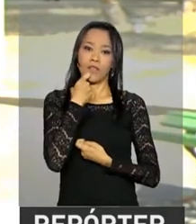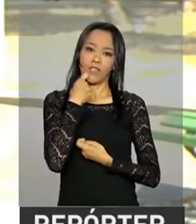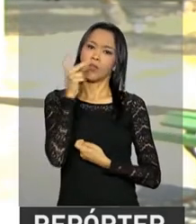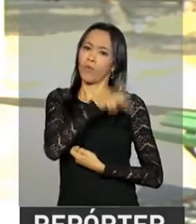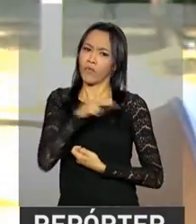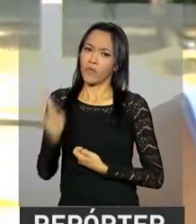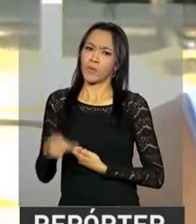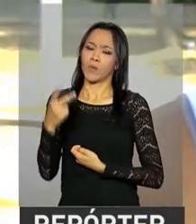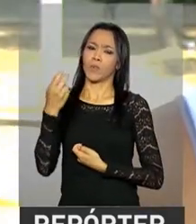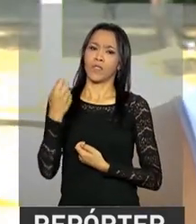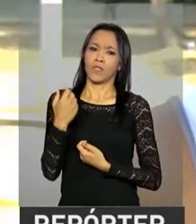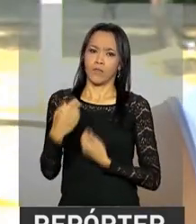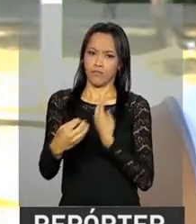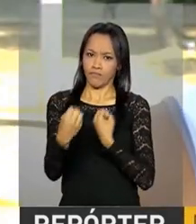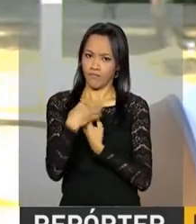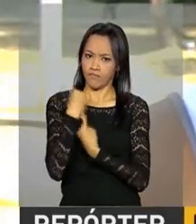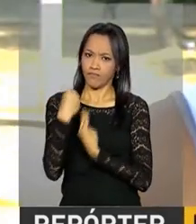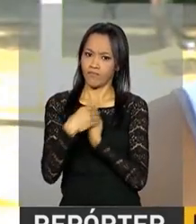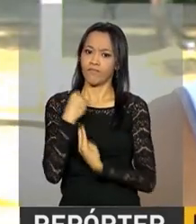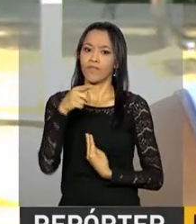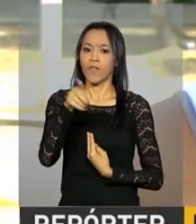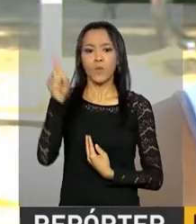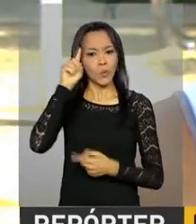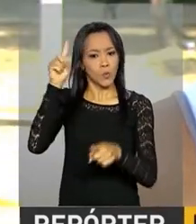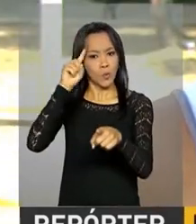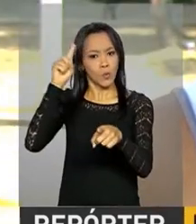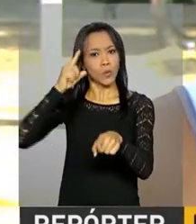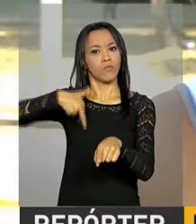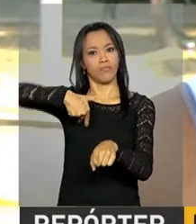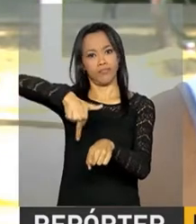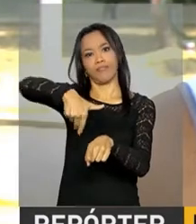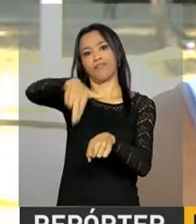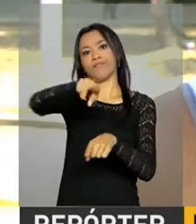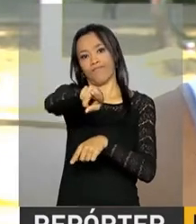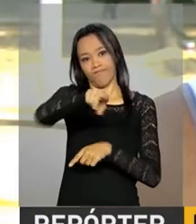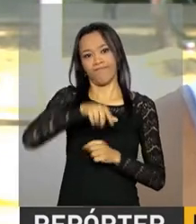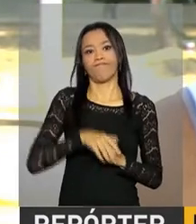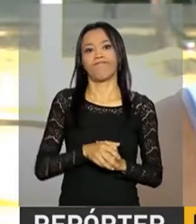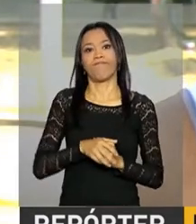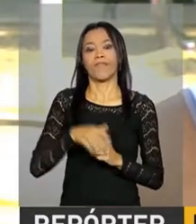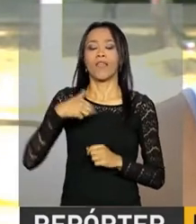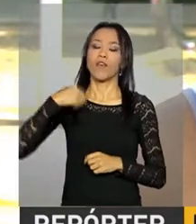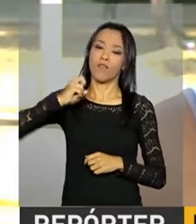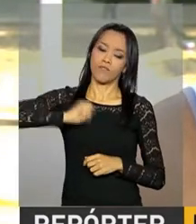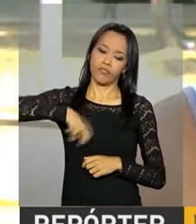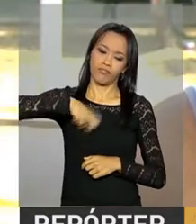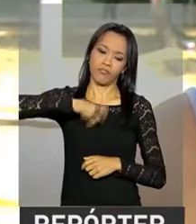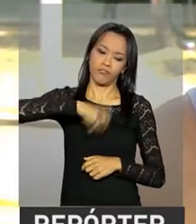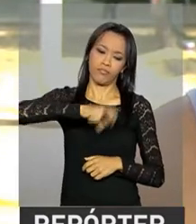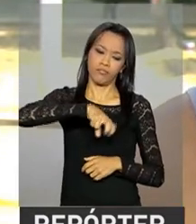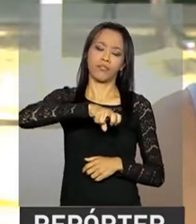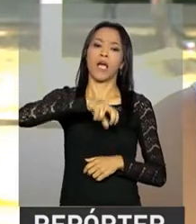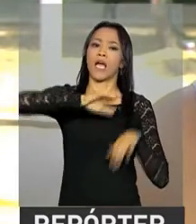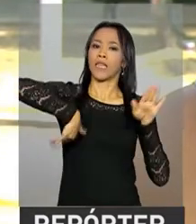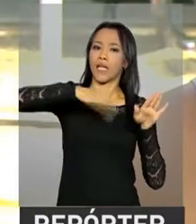os aparelhos. Todos os dias uma caminhada. E vou lá para o Fluminense, faço uma